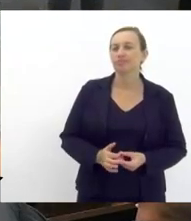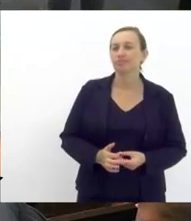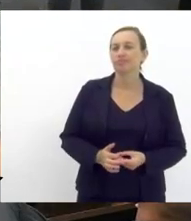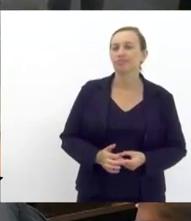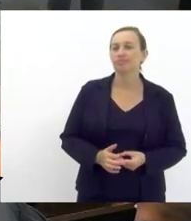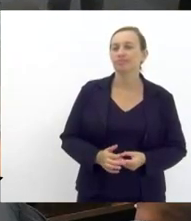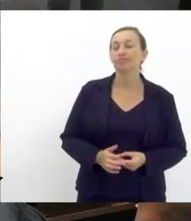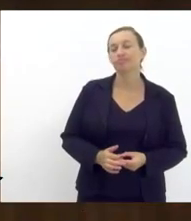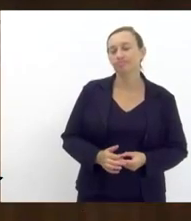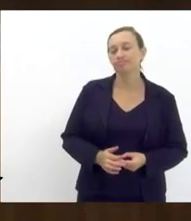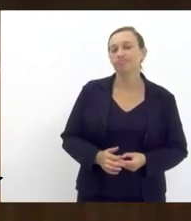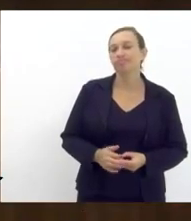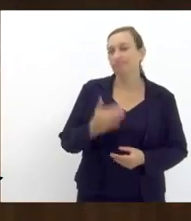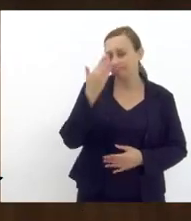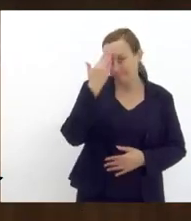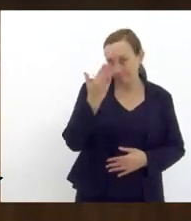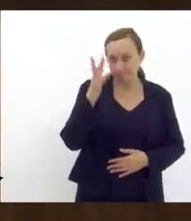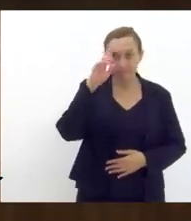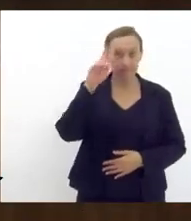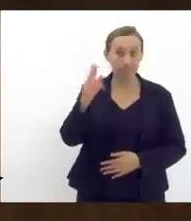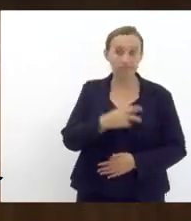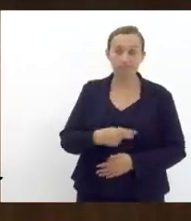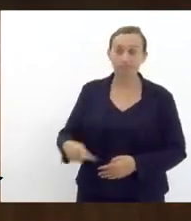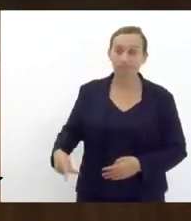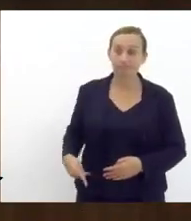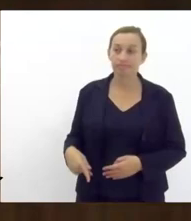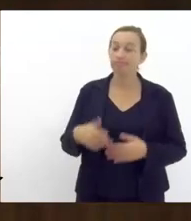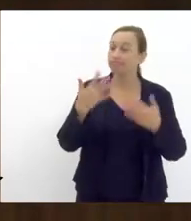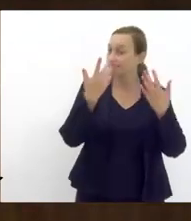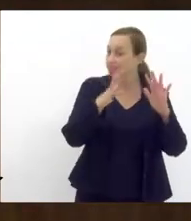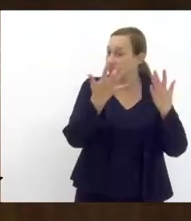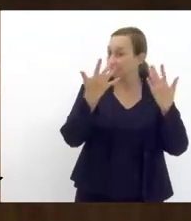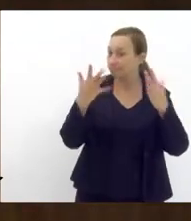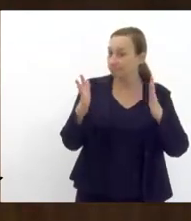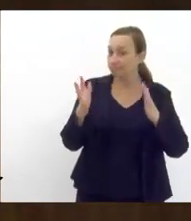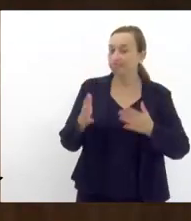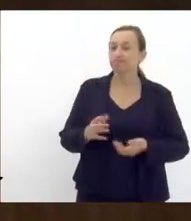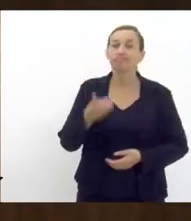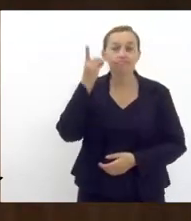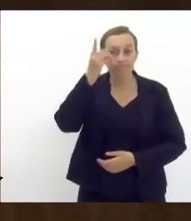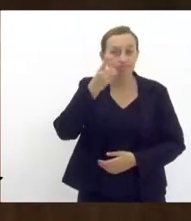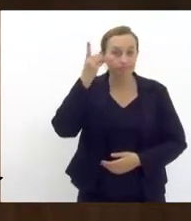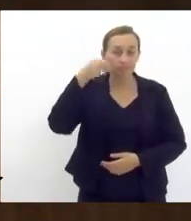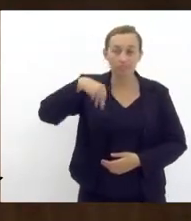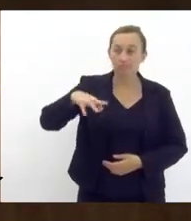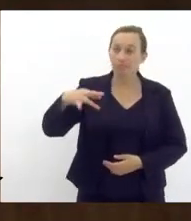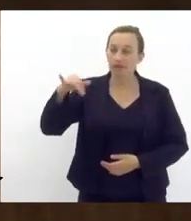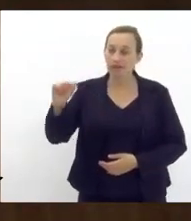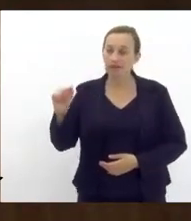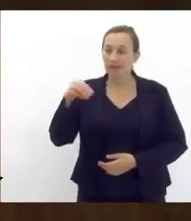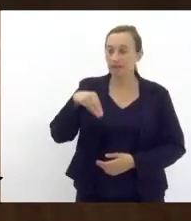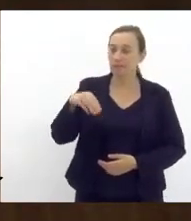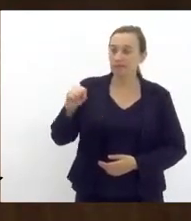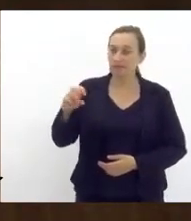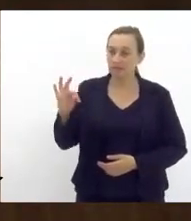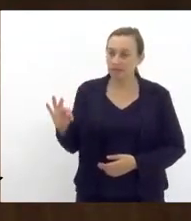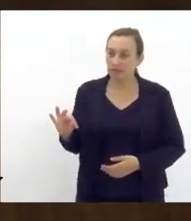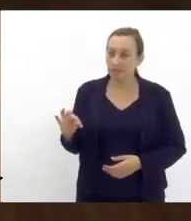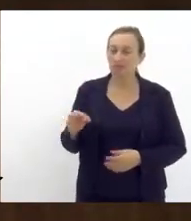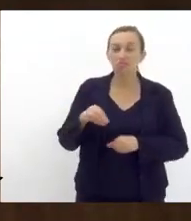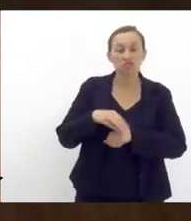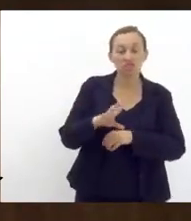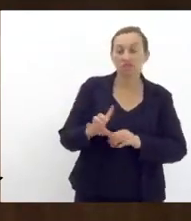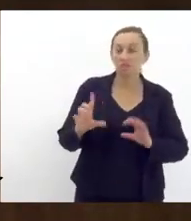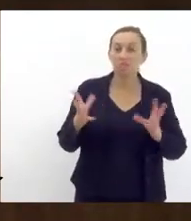funcionando aí obrigado senhor presidente para parabenizar a deputada Marina do MST pela excelente